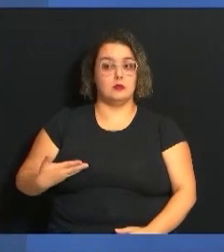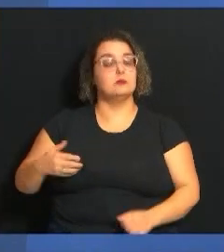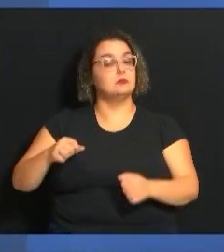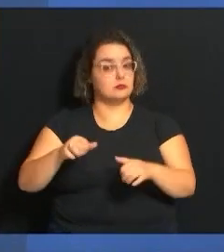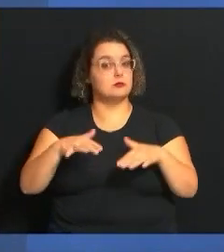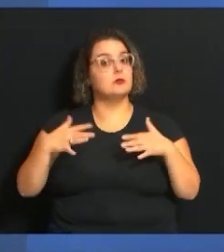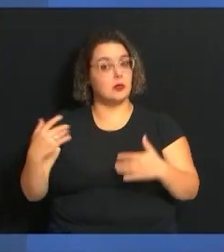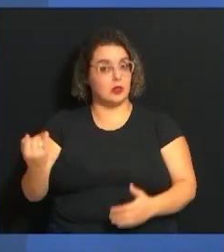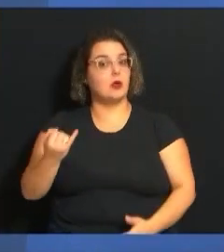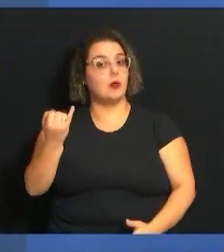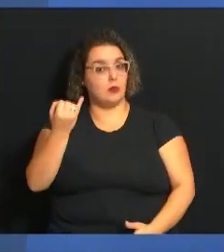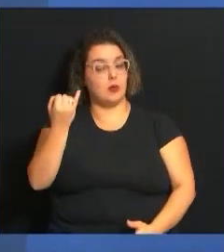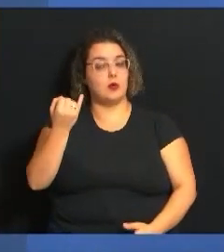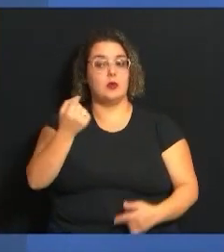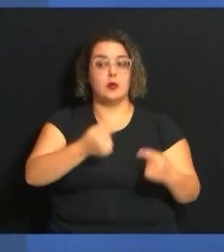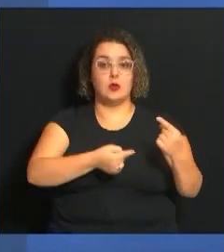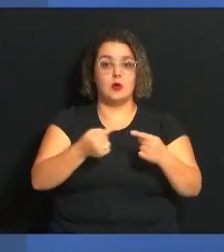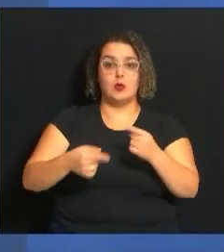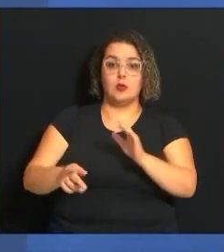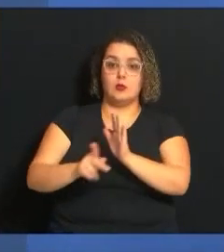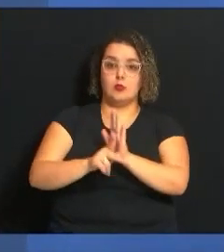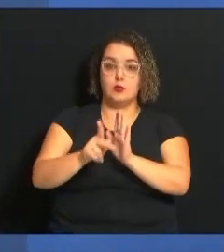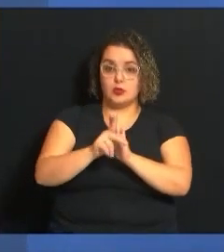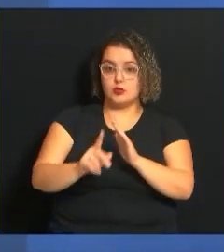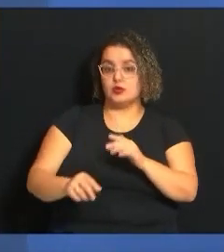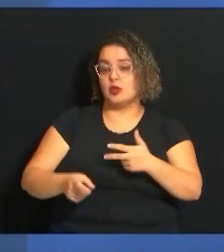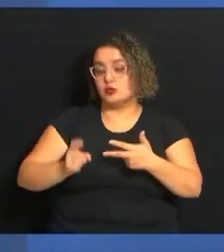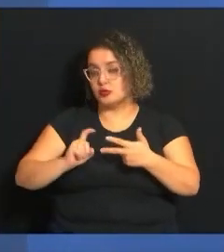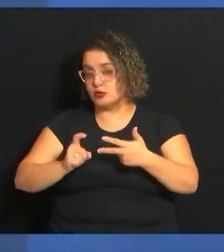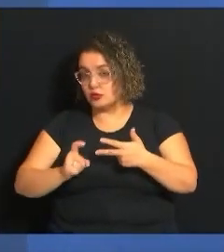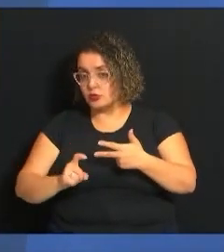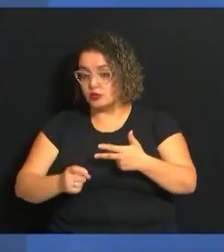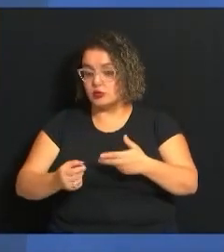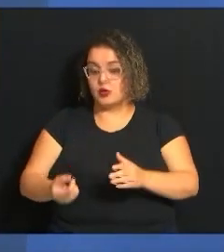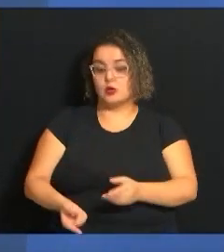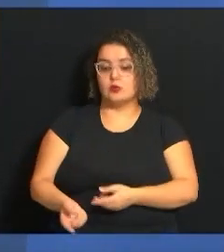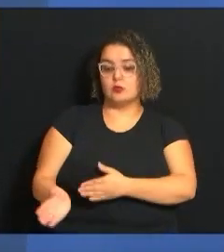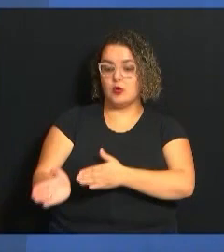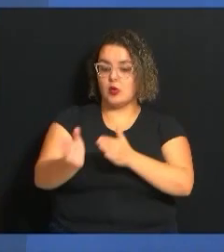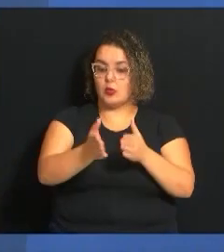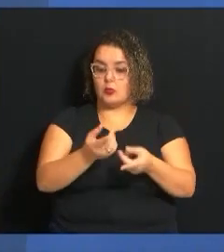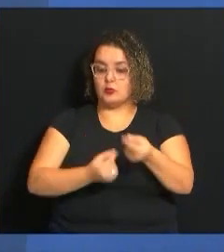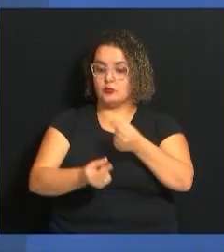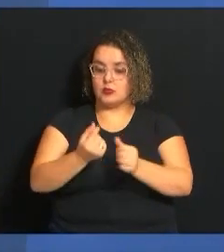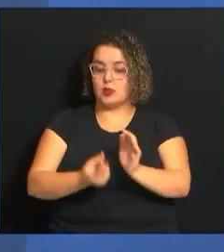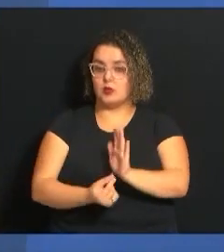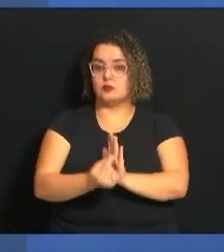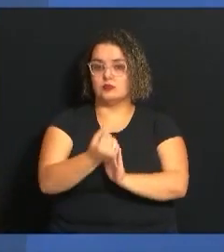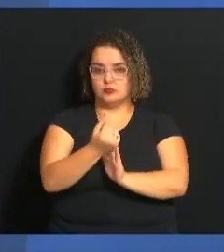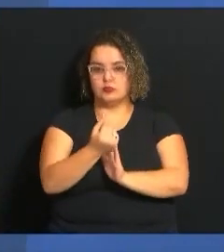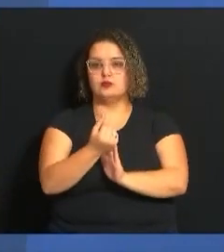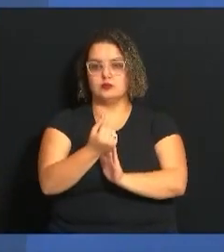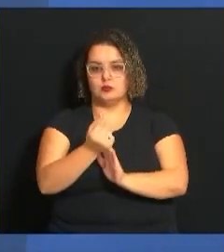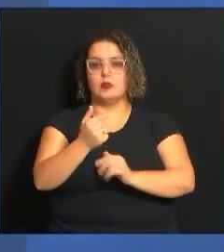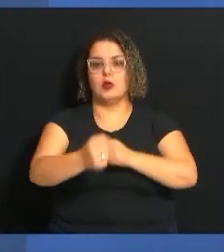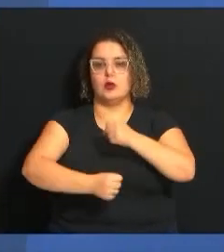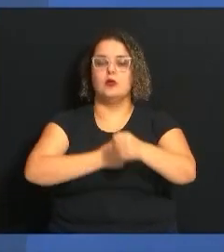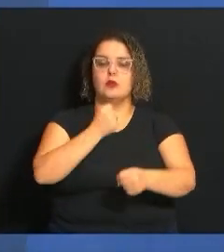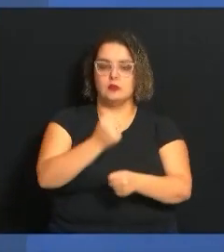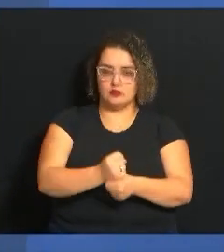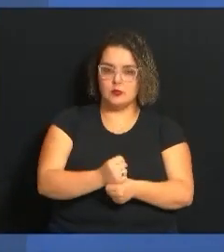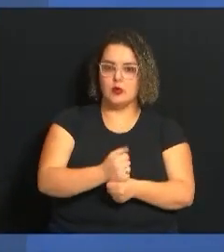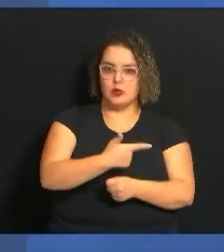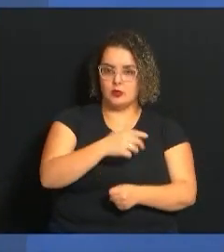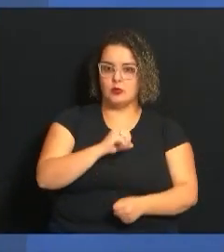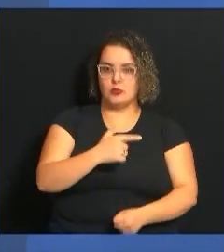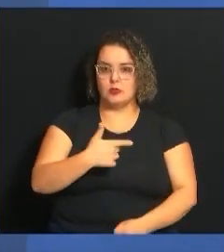bastante importante, viu? Debateu o projeto do Executivo que trata sobre as diretrizes orçamentárias para o ano que vem. Quem